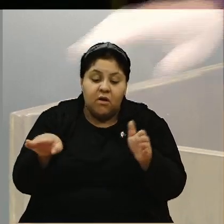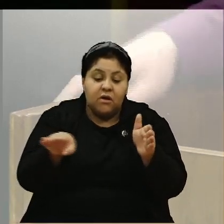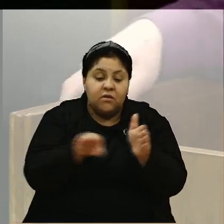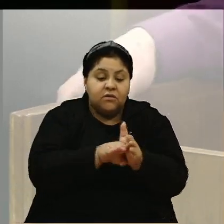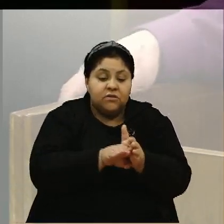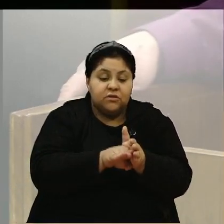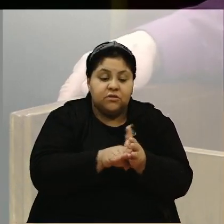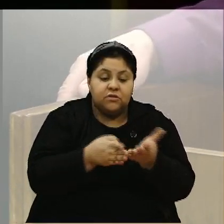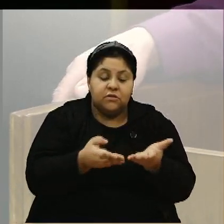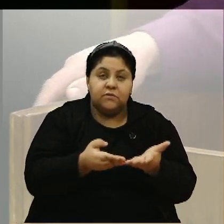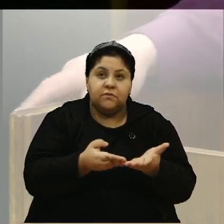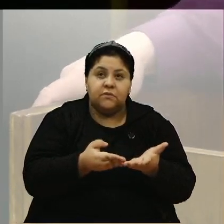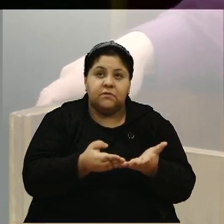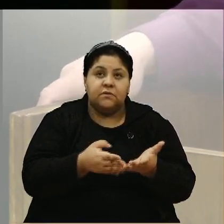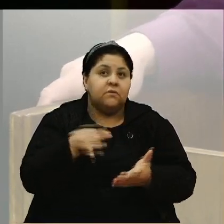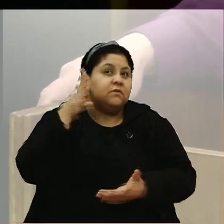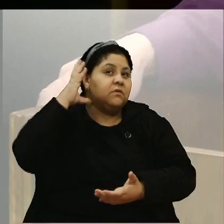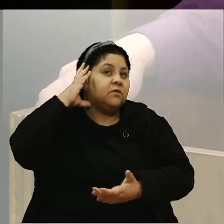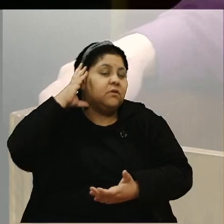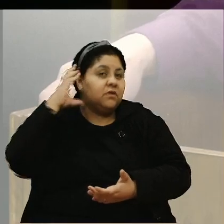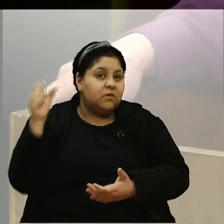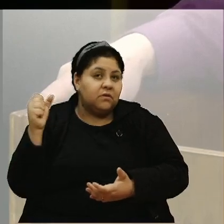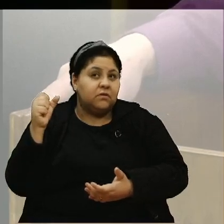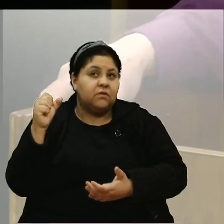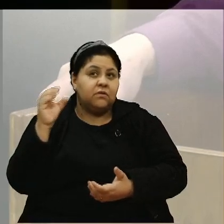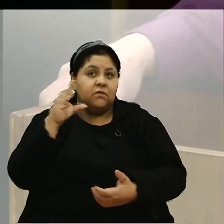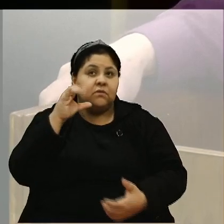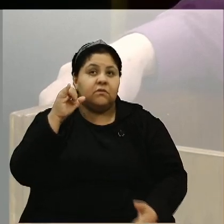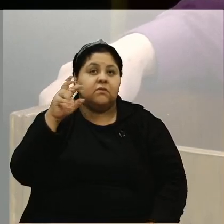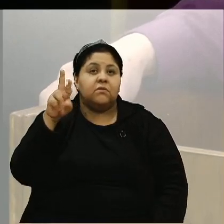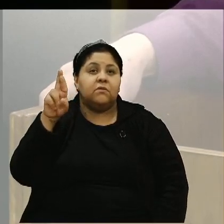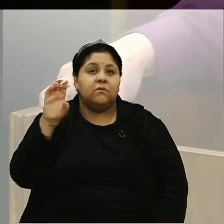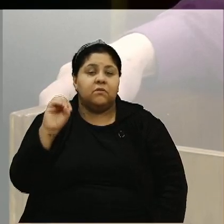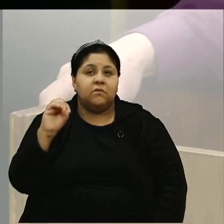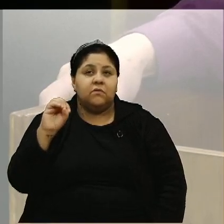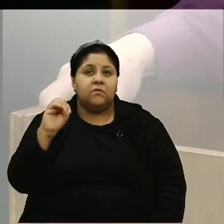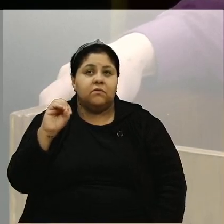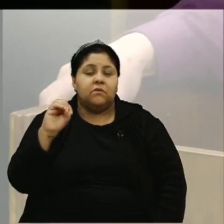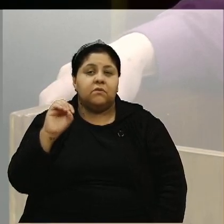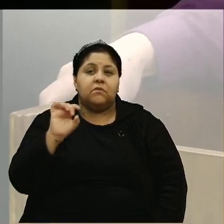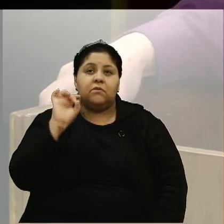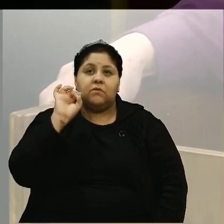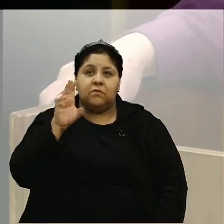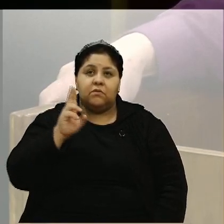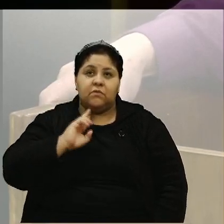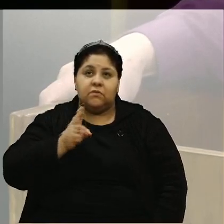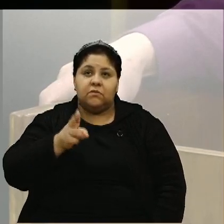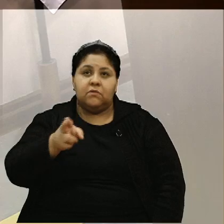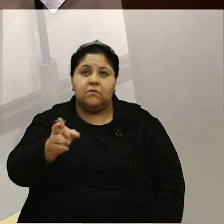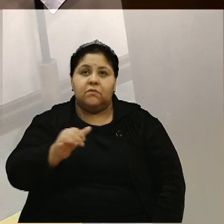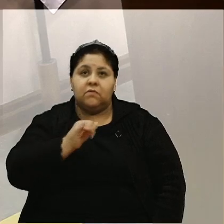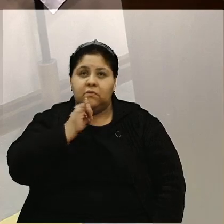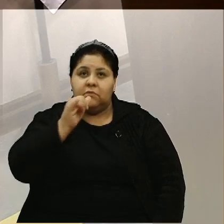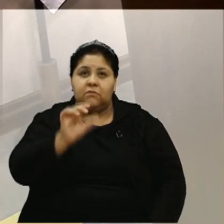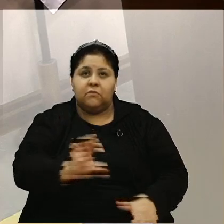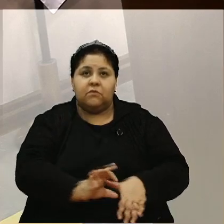vindo, se eu estou aqui, escutar o comentário do Ciro. Vereador Velocino, só para o senhor continua agora, então, em declaração de líder da bancada do